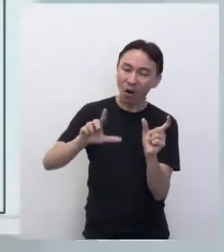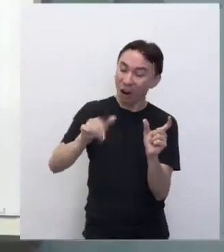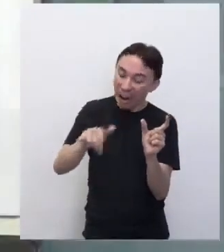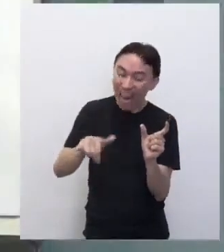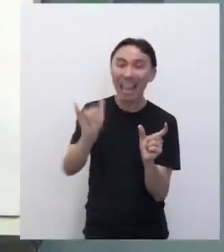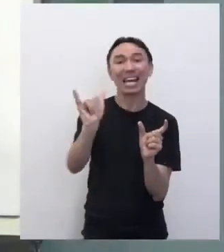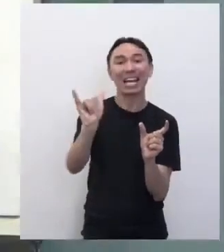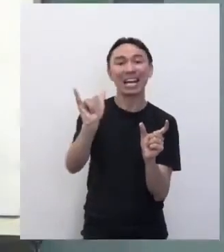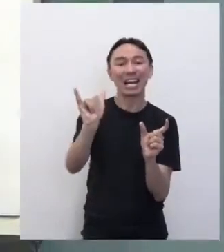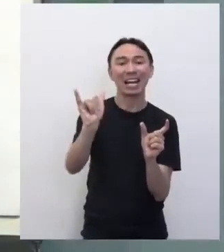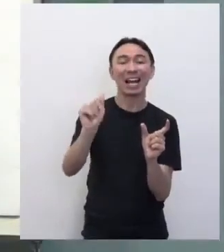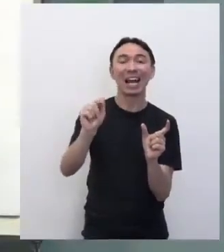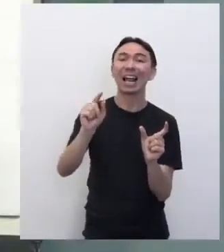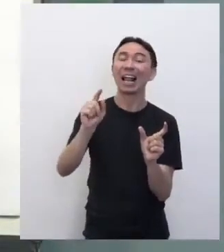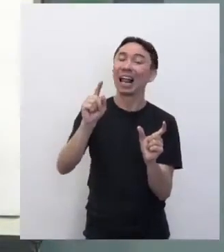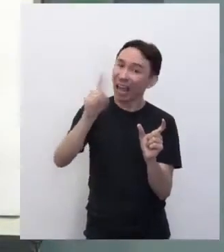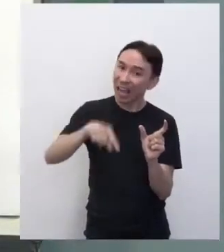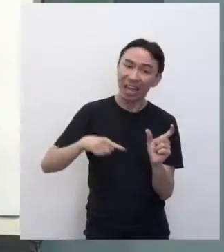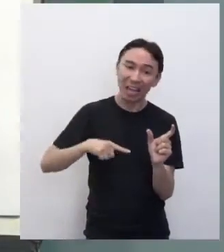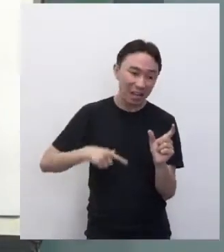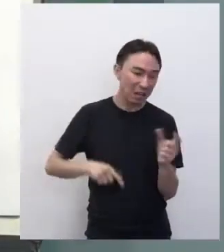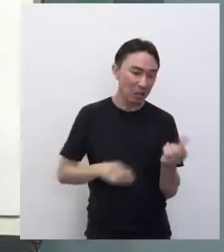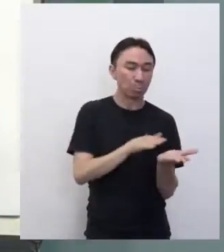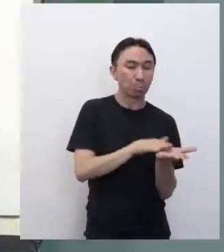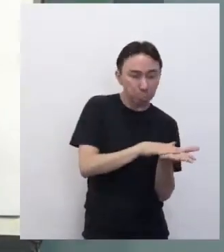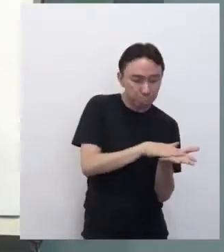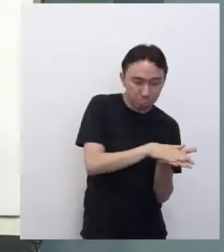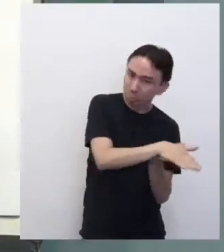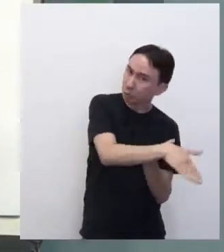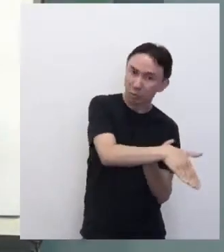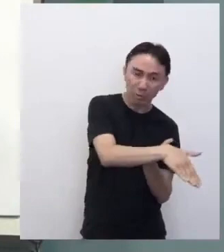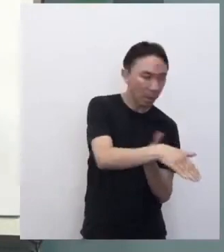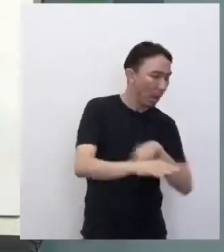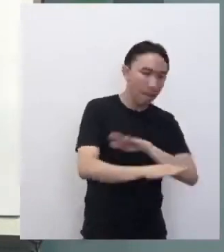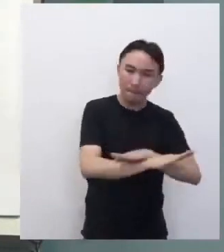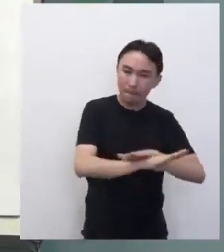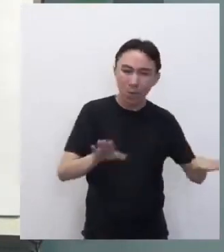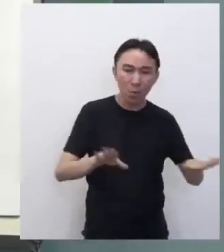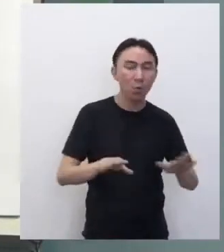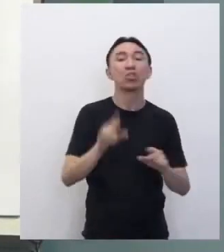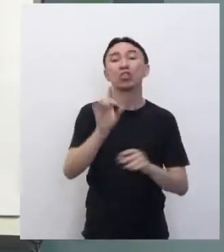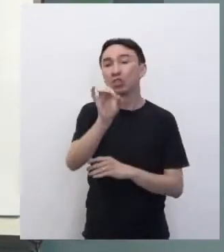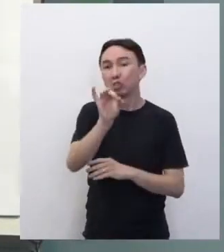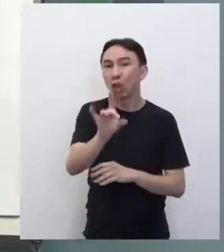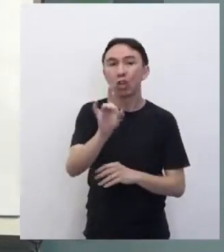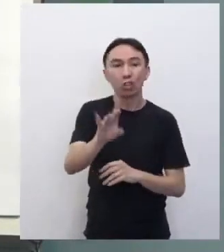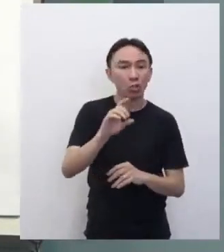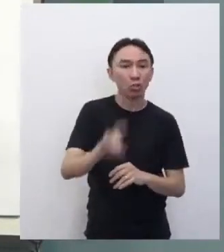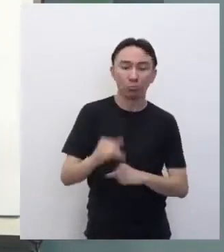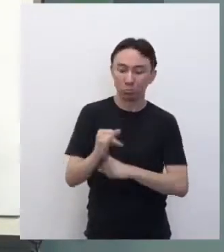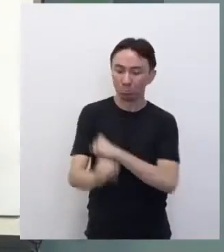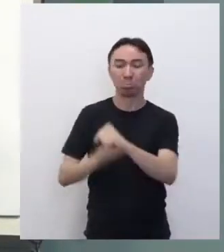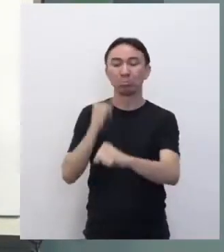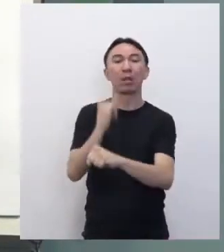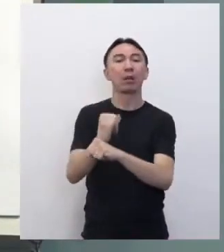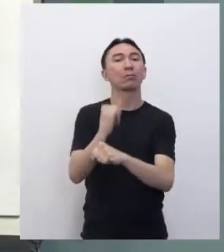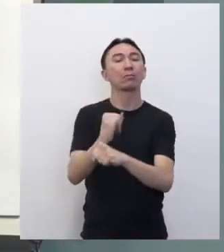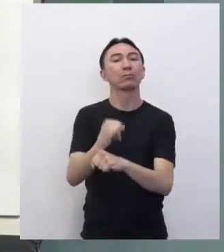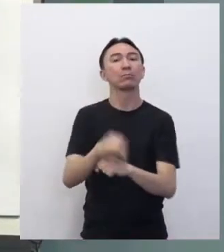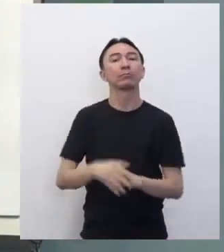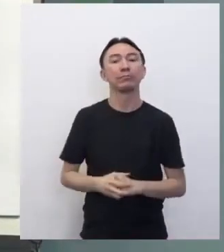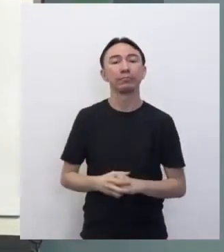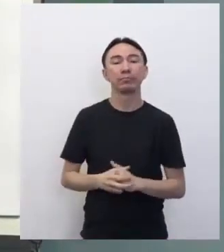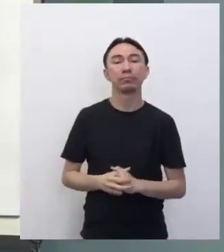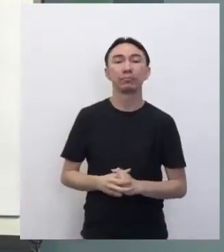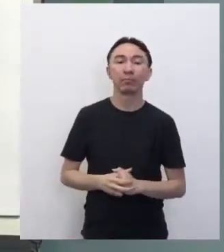do print, do impresso, para o online. Ou seja, eles não produzem mais a revista impressa. Né? O